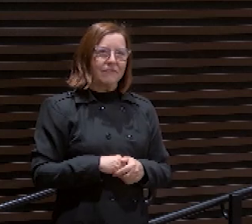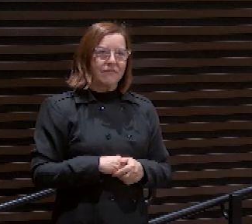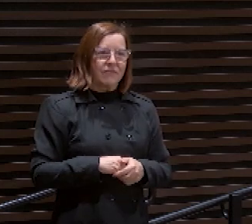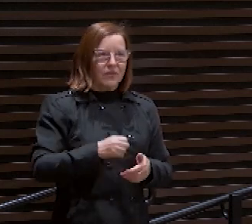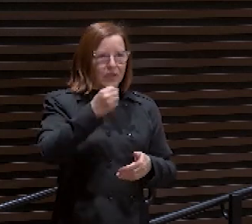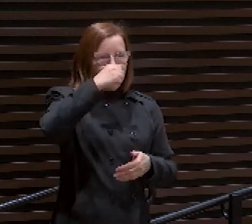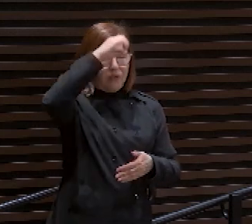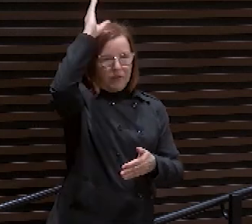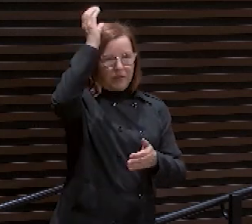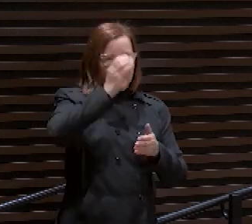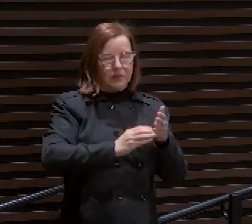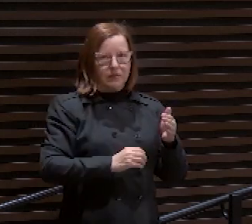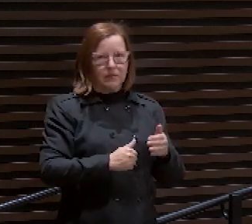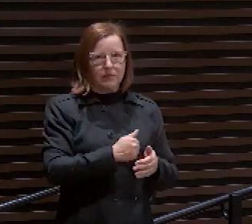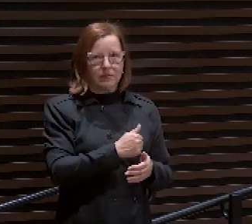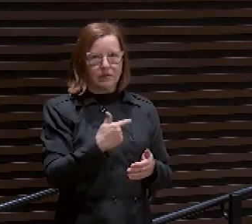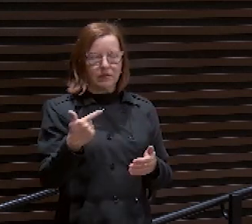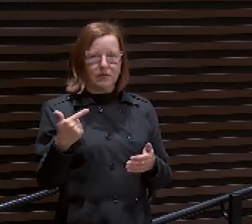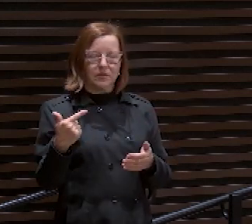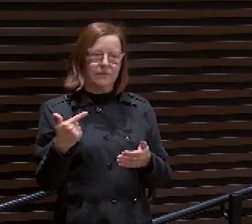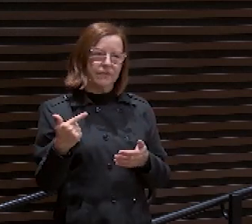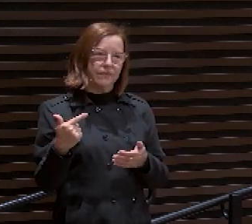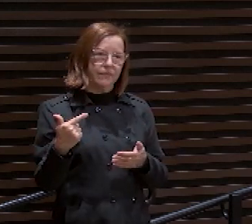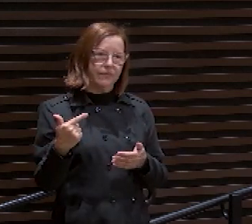Romanos capítulo 12.